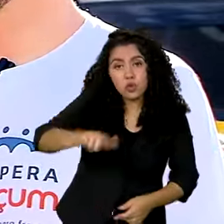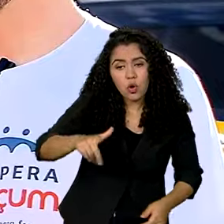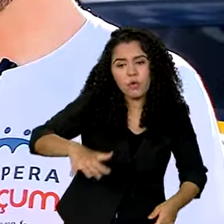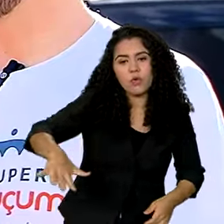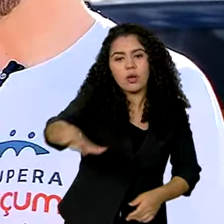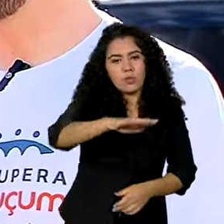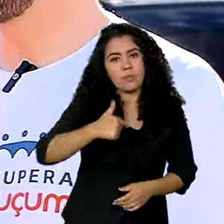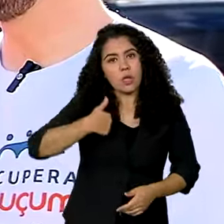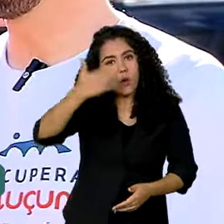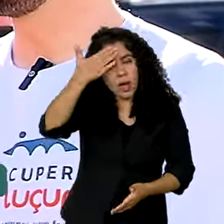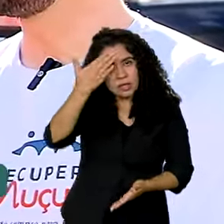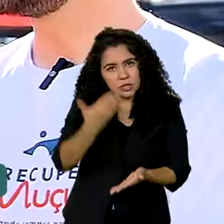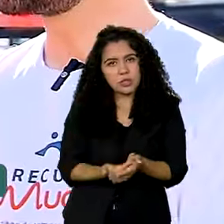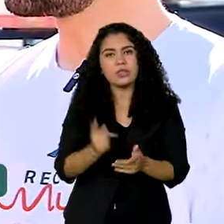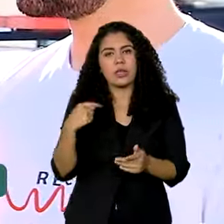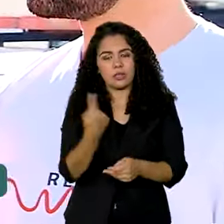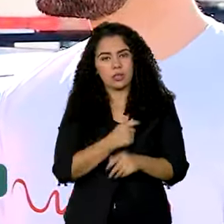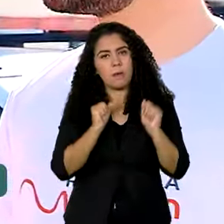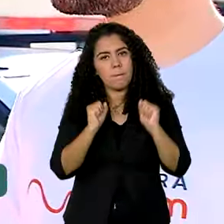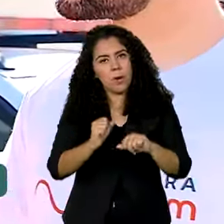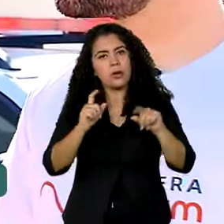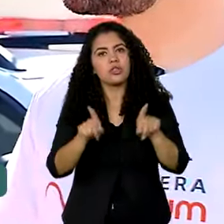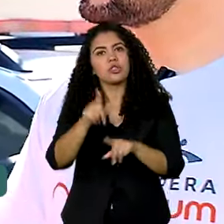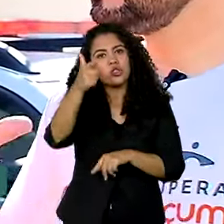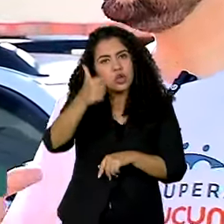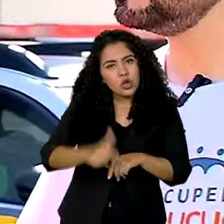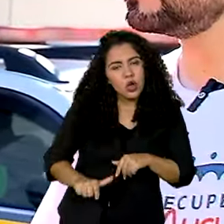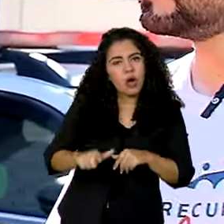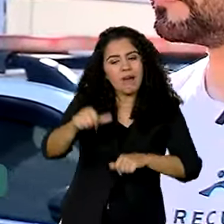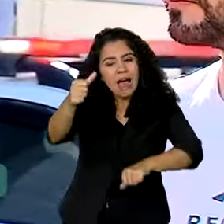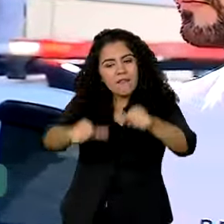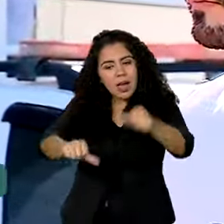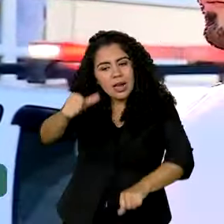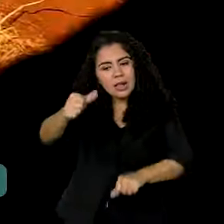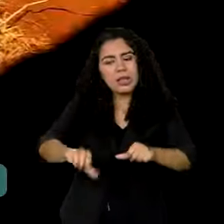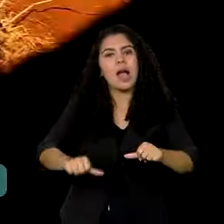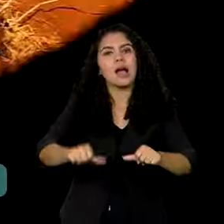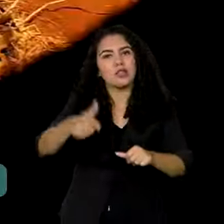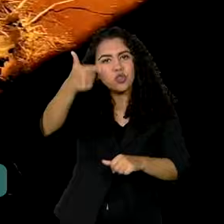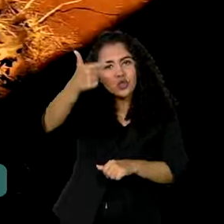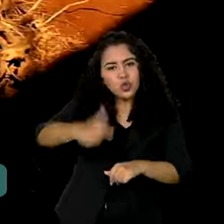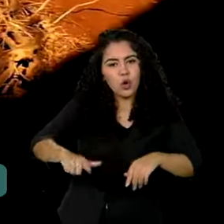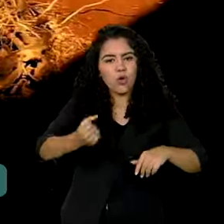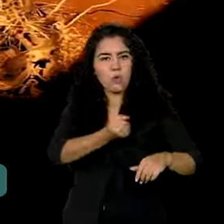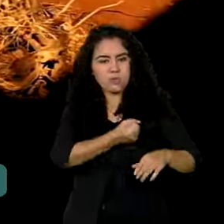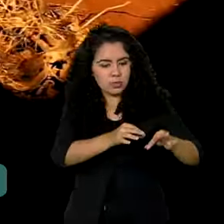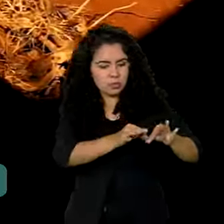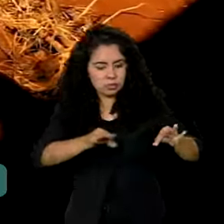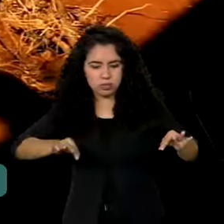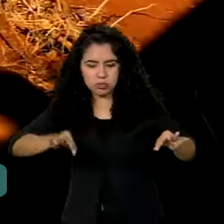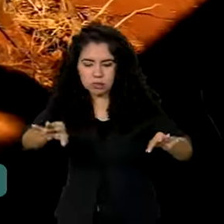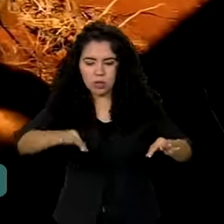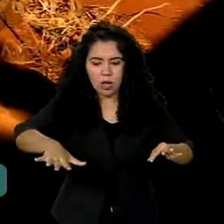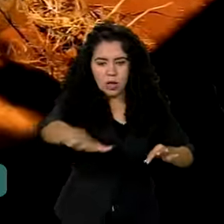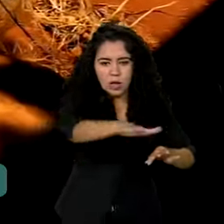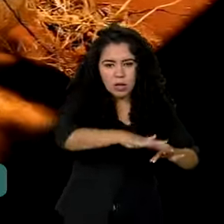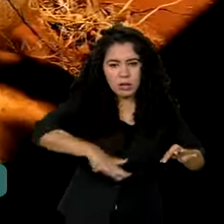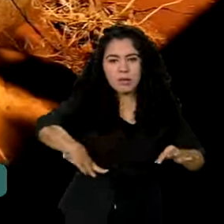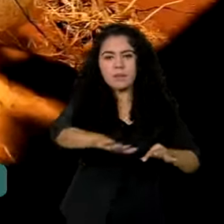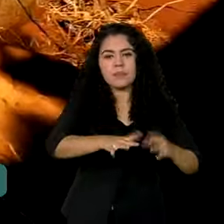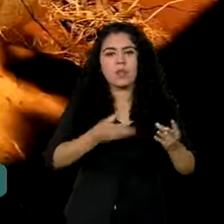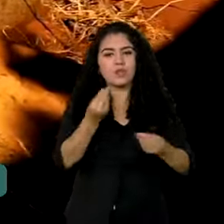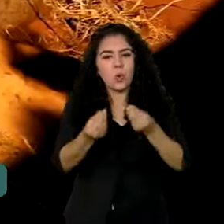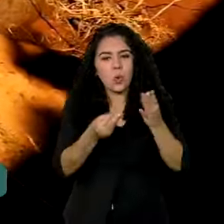que é possível a gente reavaliar os custos por metro quadrado e incluir um recurso para ajudar o prefeito a fazer infraestrutura e